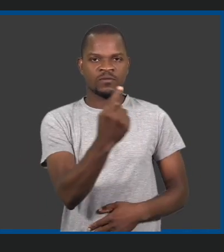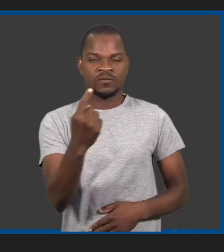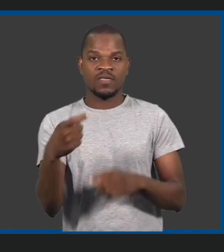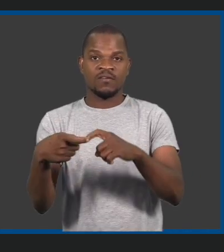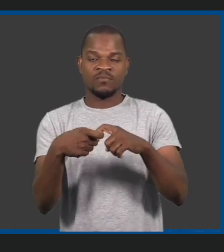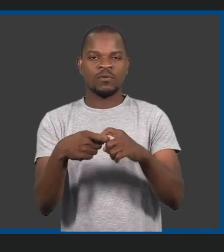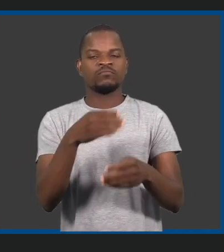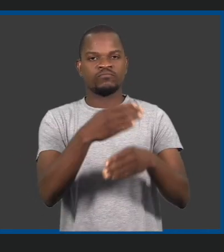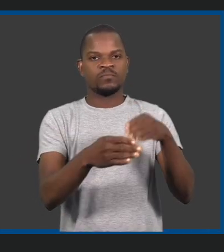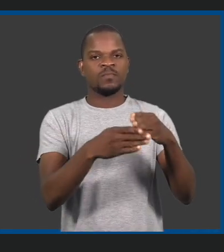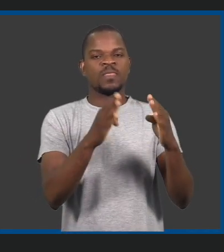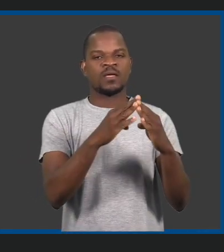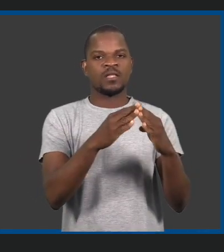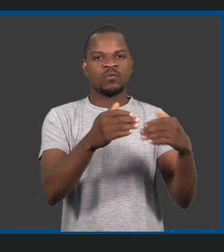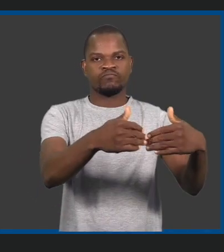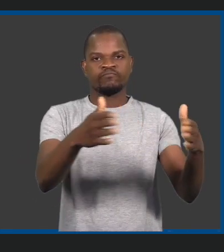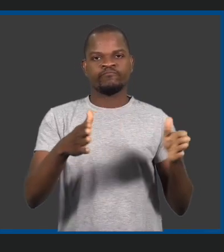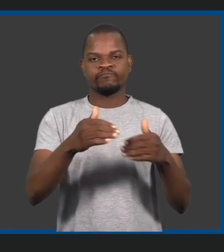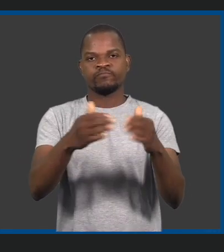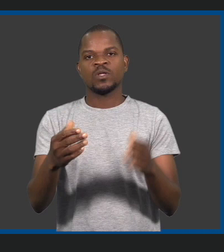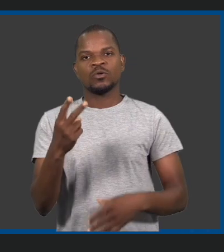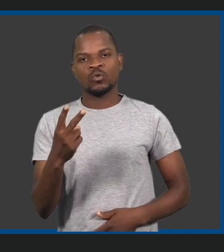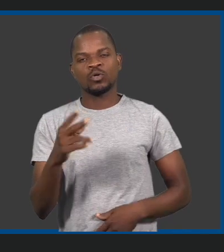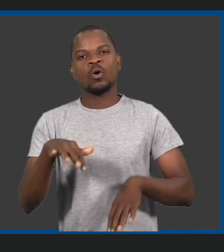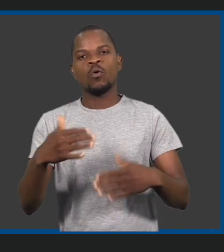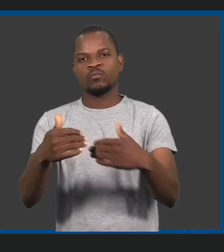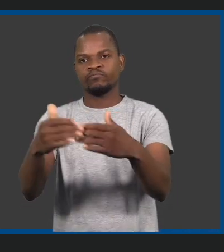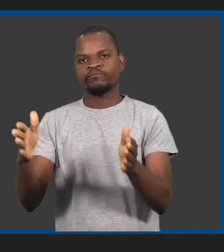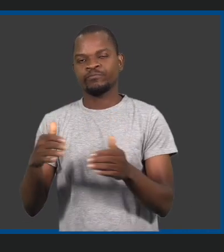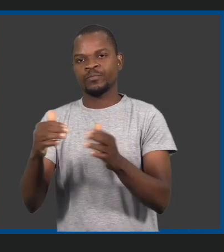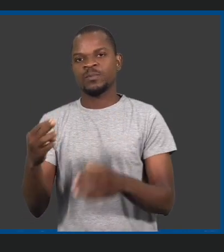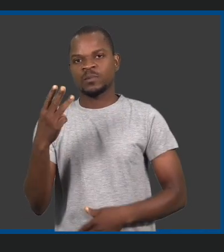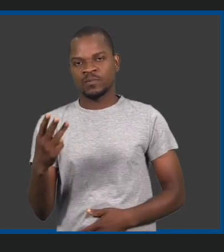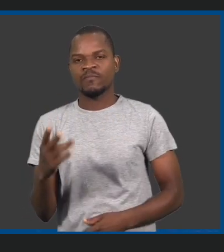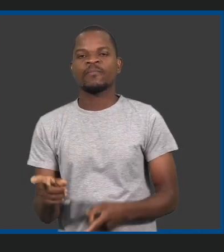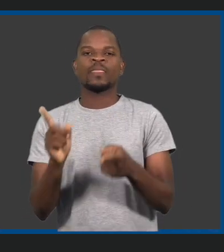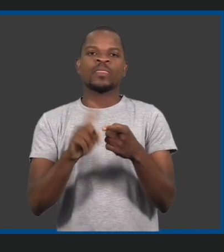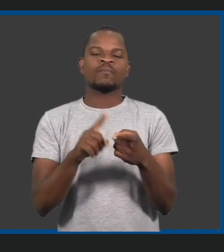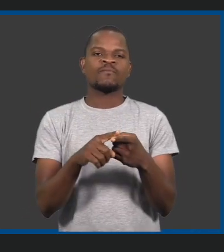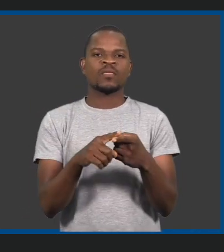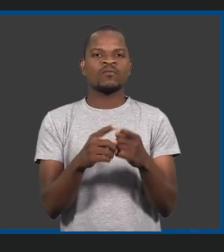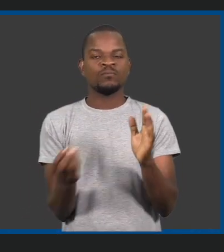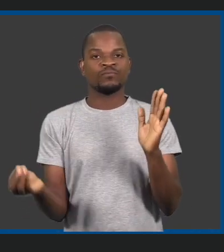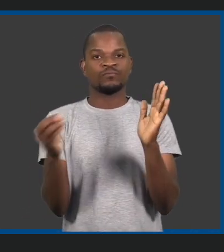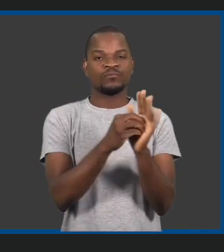Há pessoas também com deficiências nesses locais. É muito interessante que, muito embora que nós não